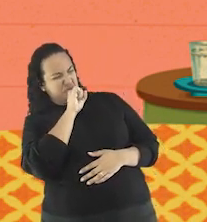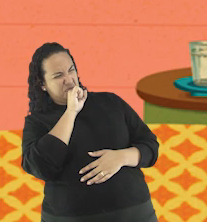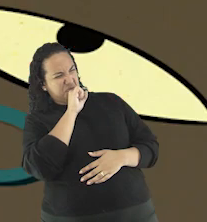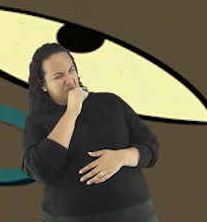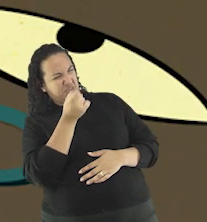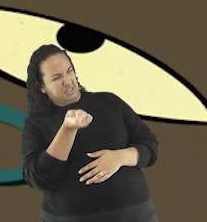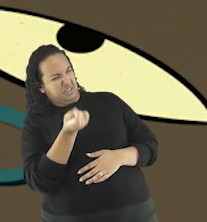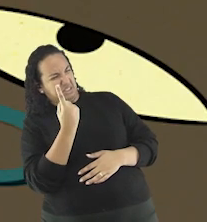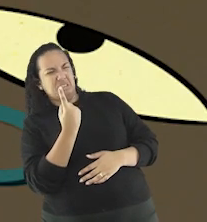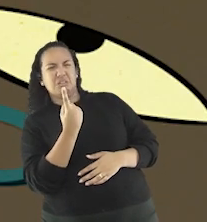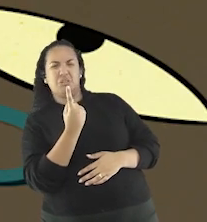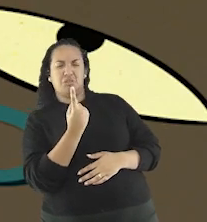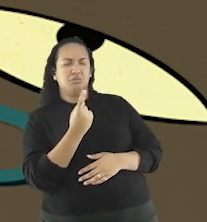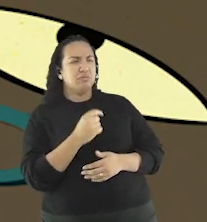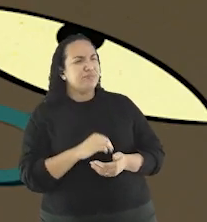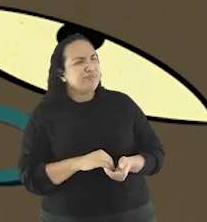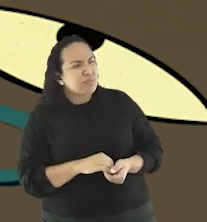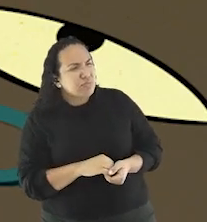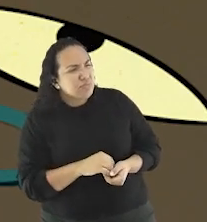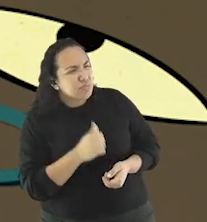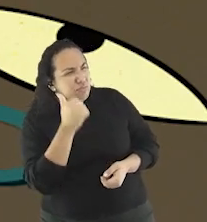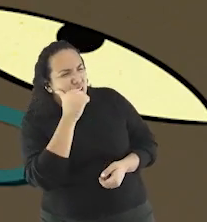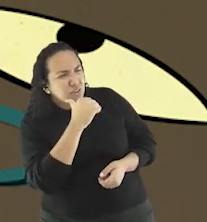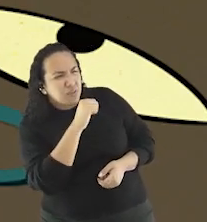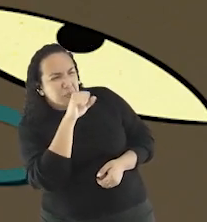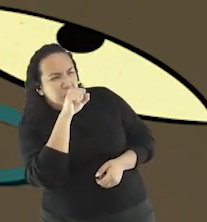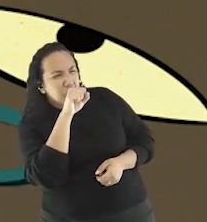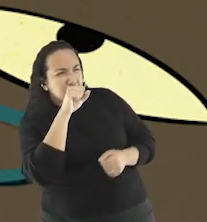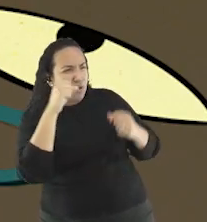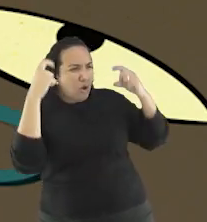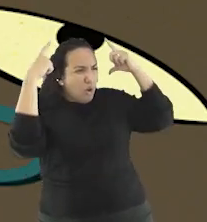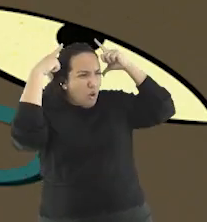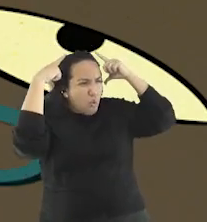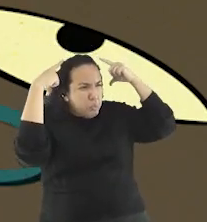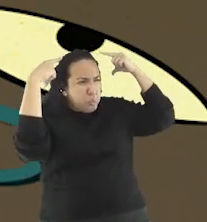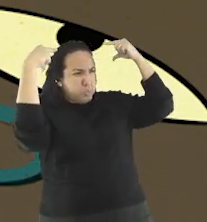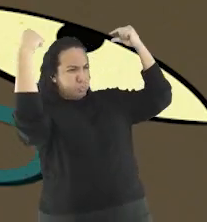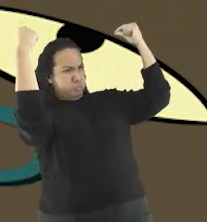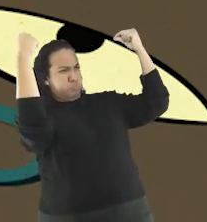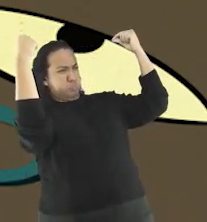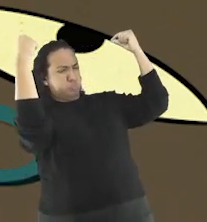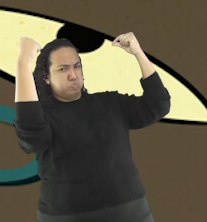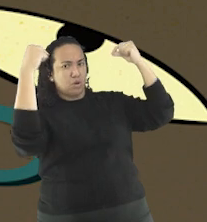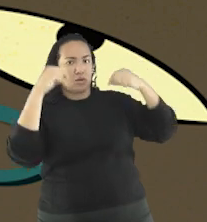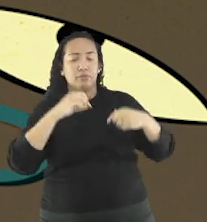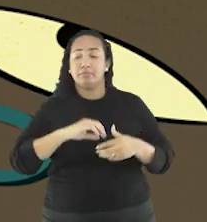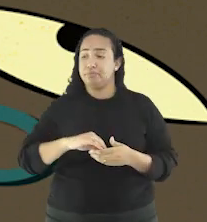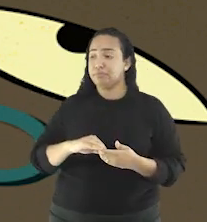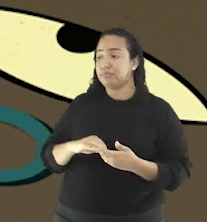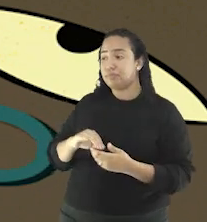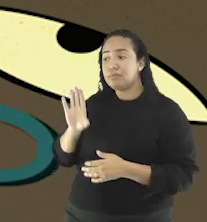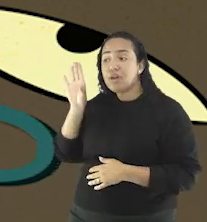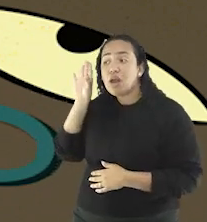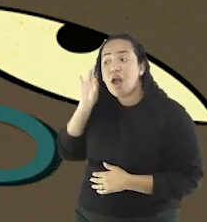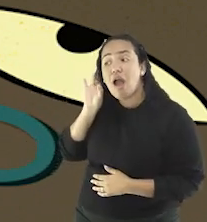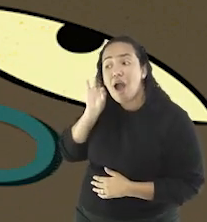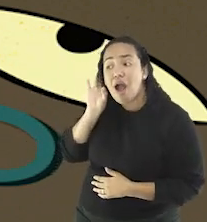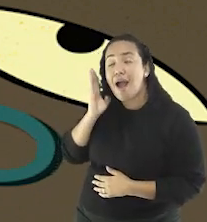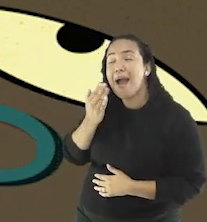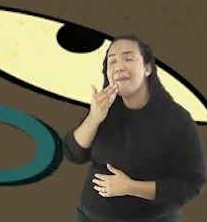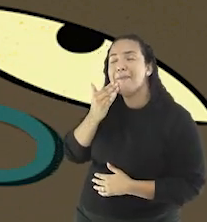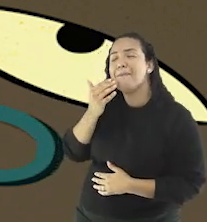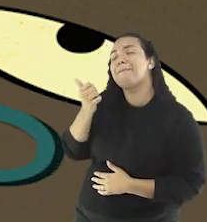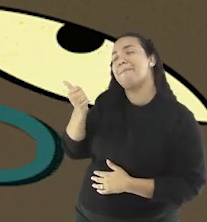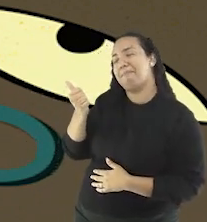avó. Vó, que orelhas grandes a senhora tem? É para te